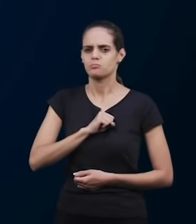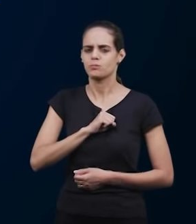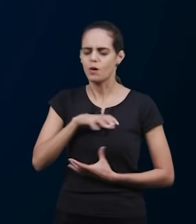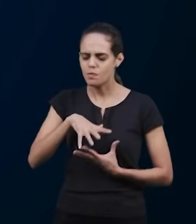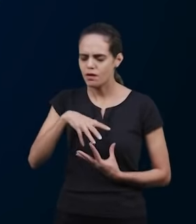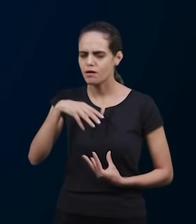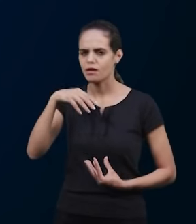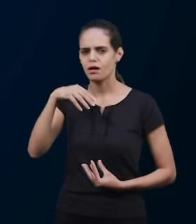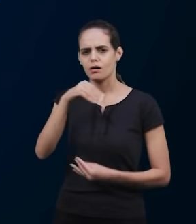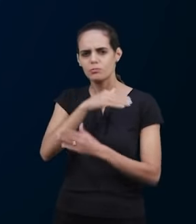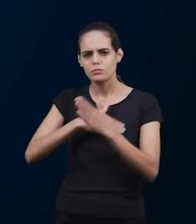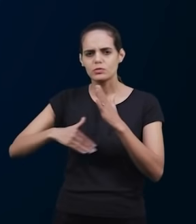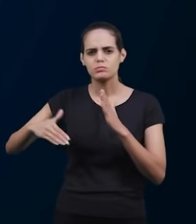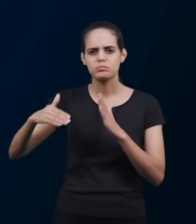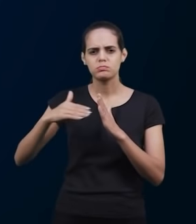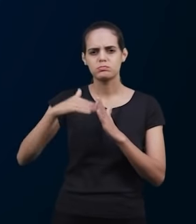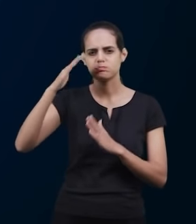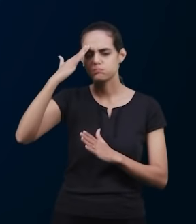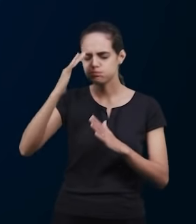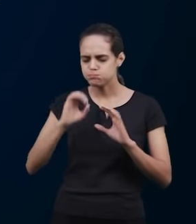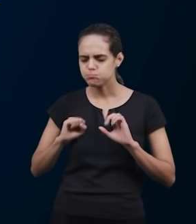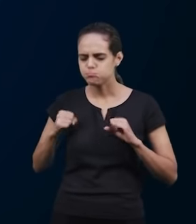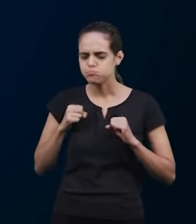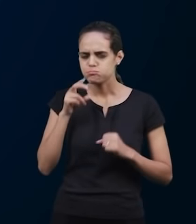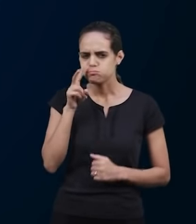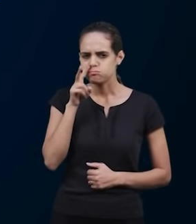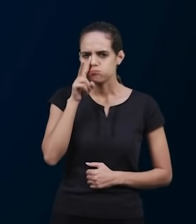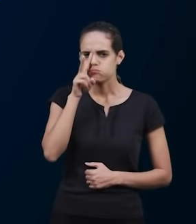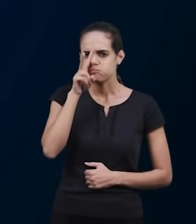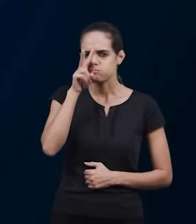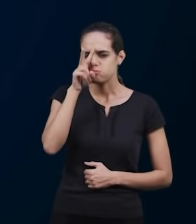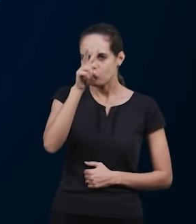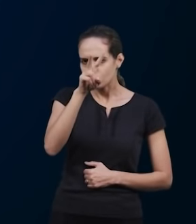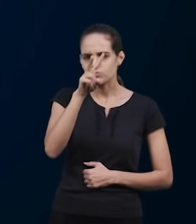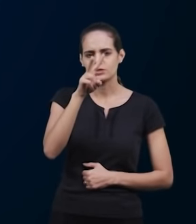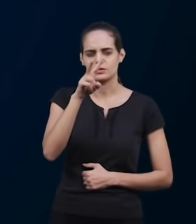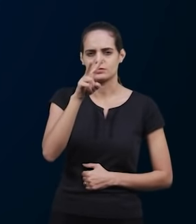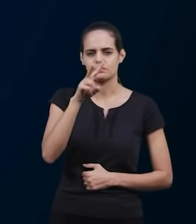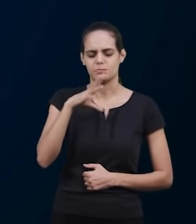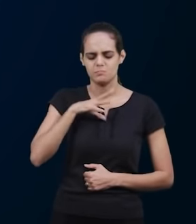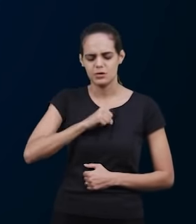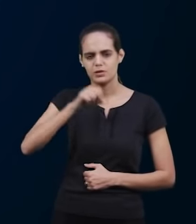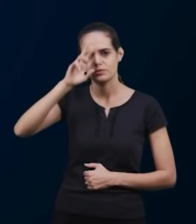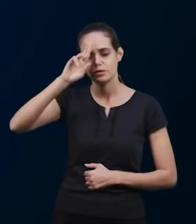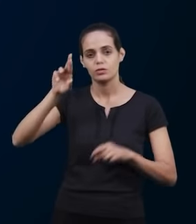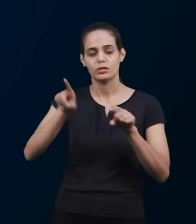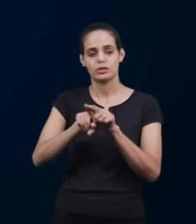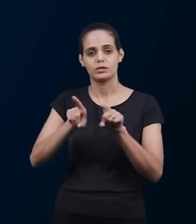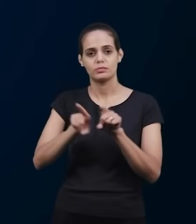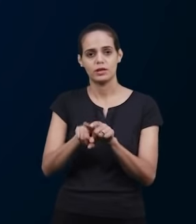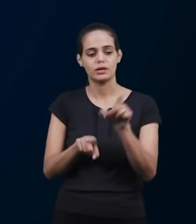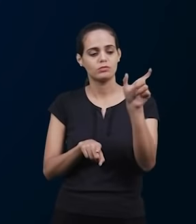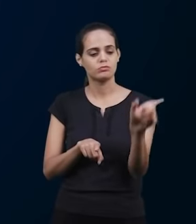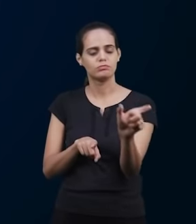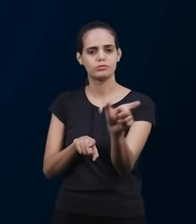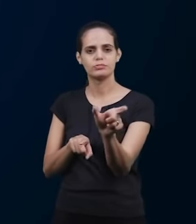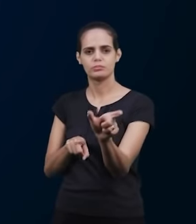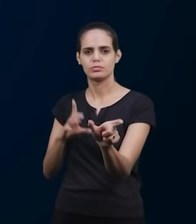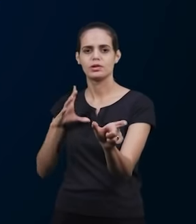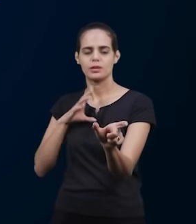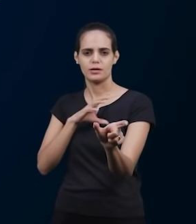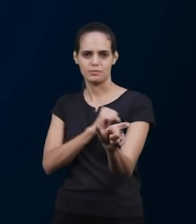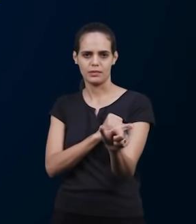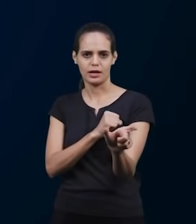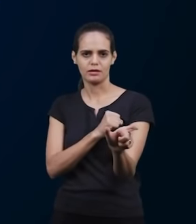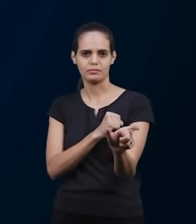coração e de toda a tua alma e de todas as tuas forças e de todo o teu entendimento e ao teu próximo como a